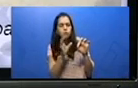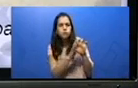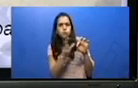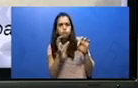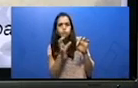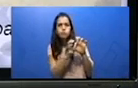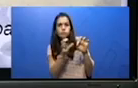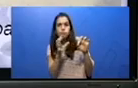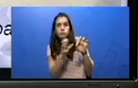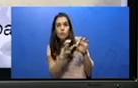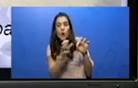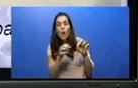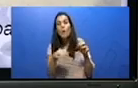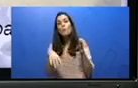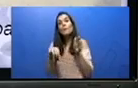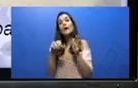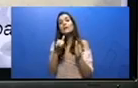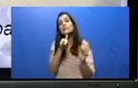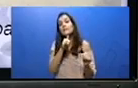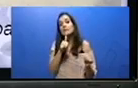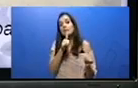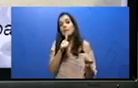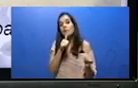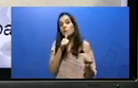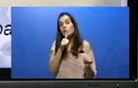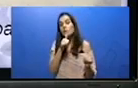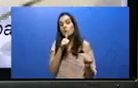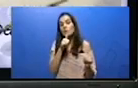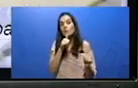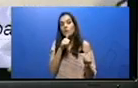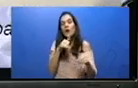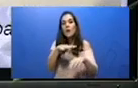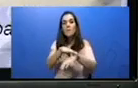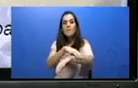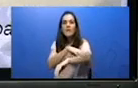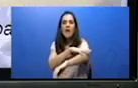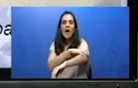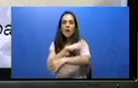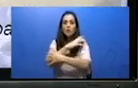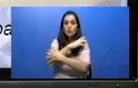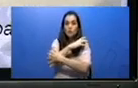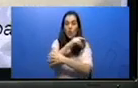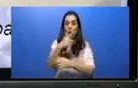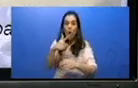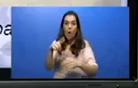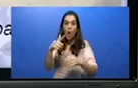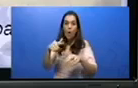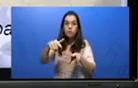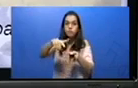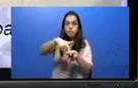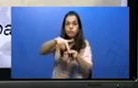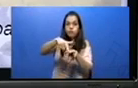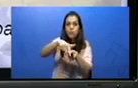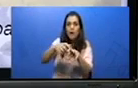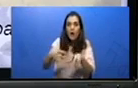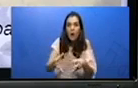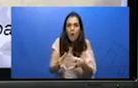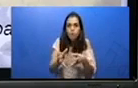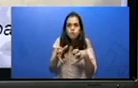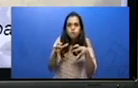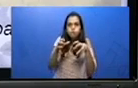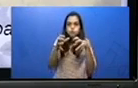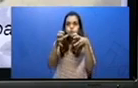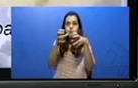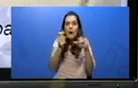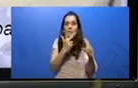regiões específicas do corpo, como por exemplo, na perna, nos braços. E é elefantíase o nome dessa doença pelo aspecto que